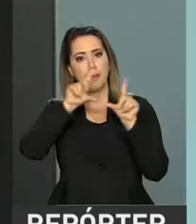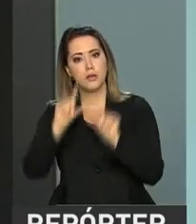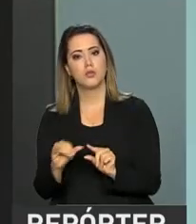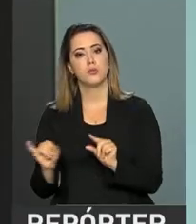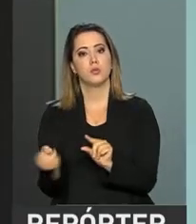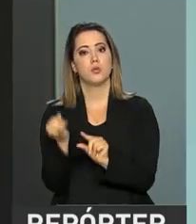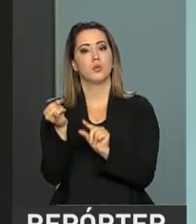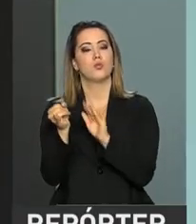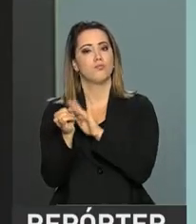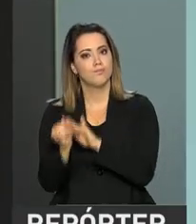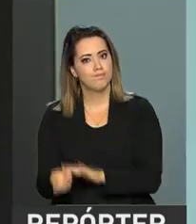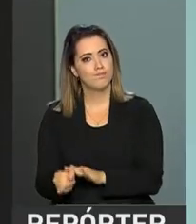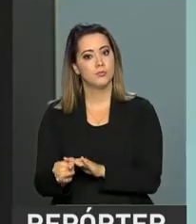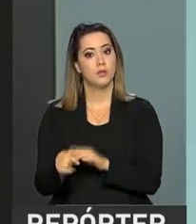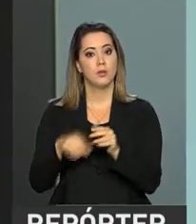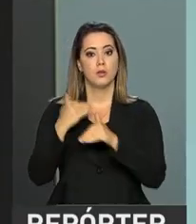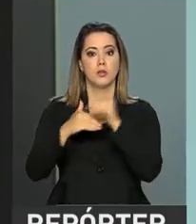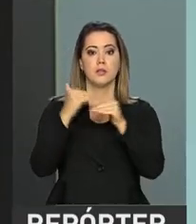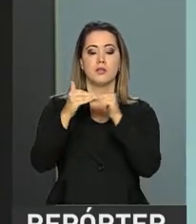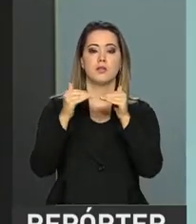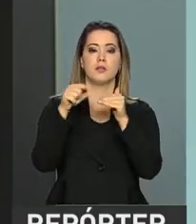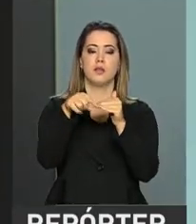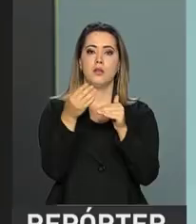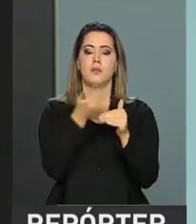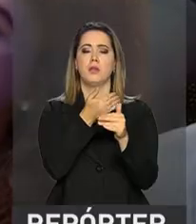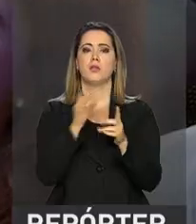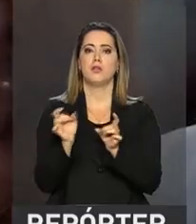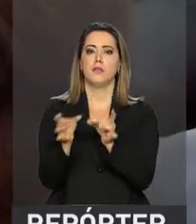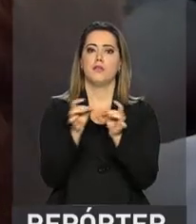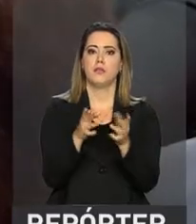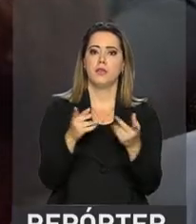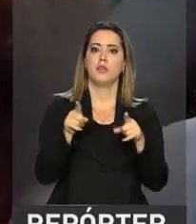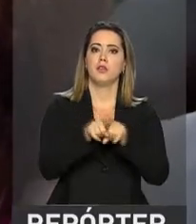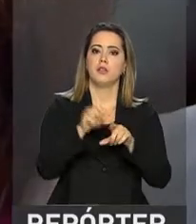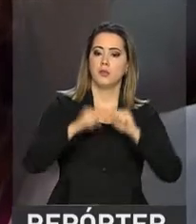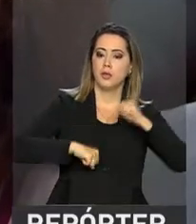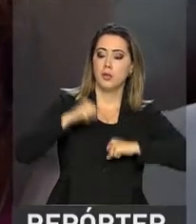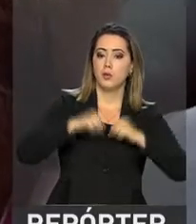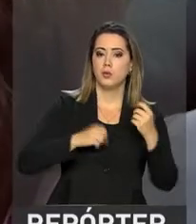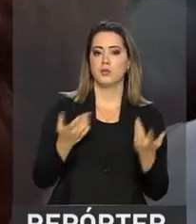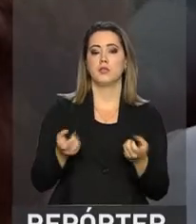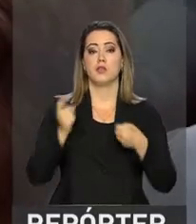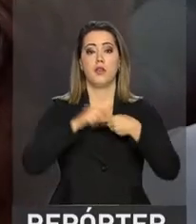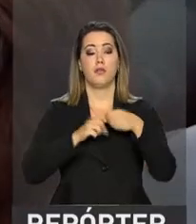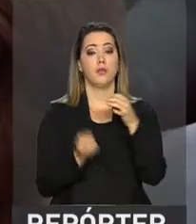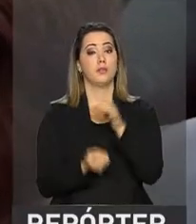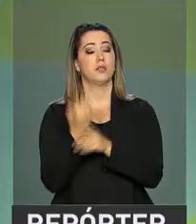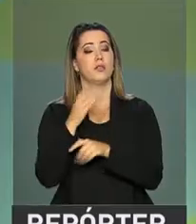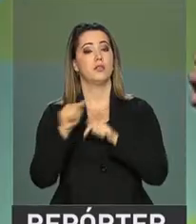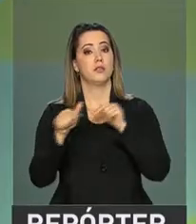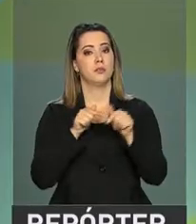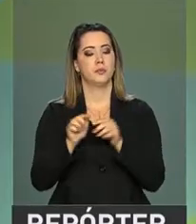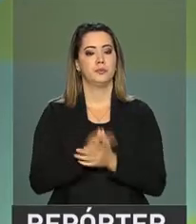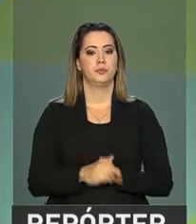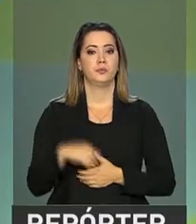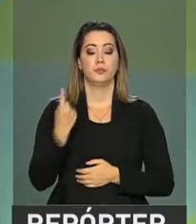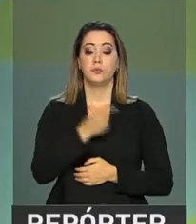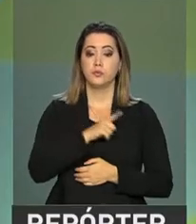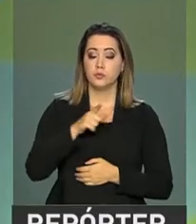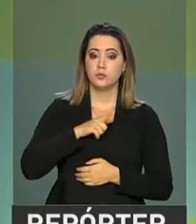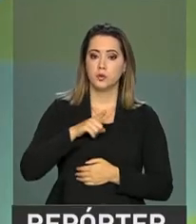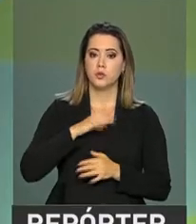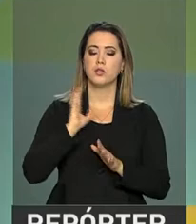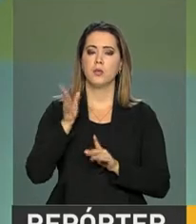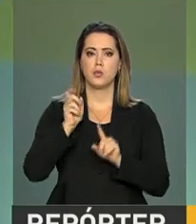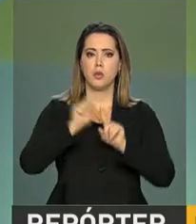do comércio e da produção em alguns setores ea retomada da geração de empregos nós temos alguns meses